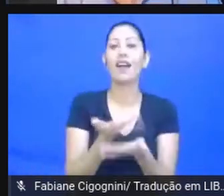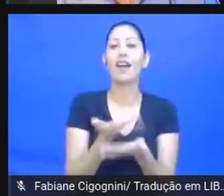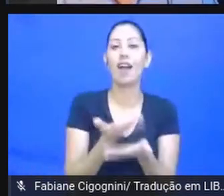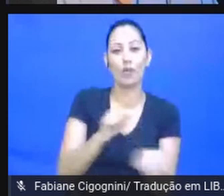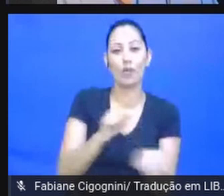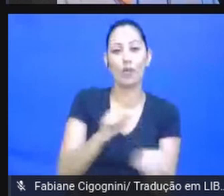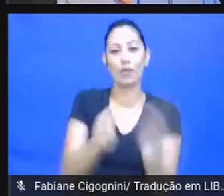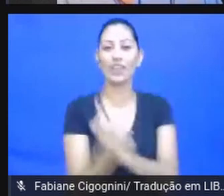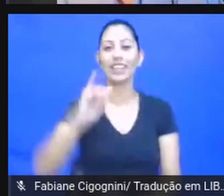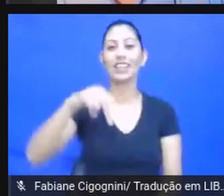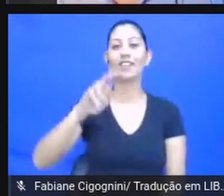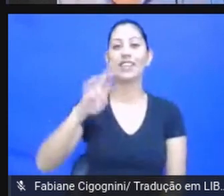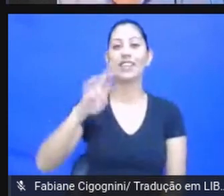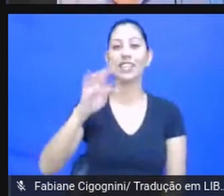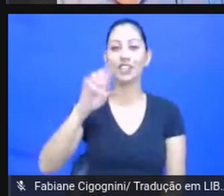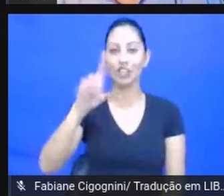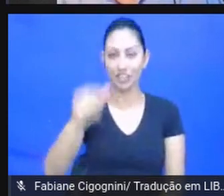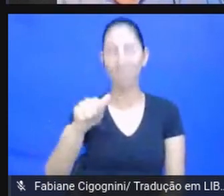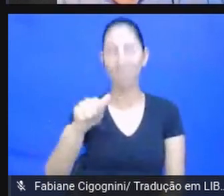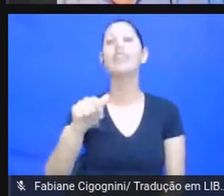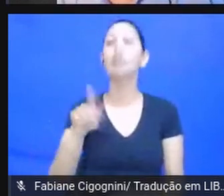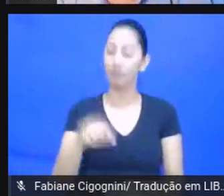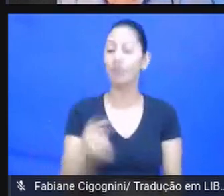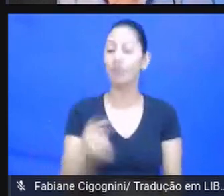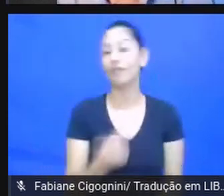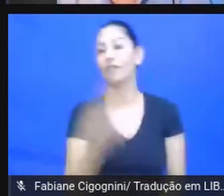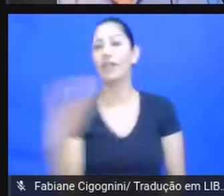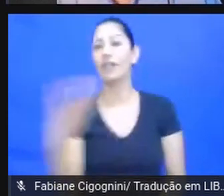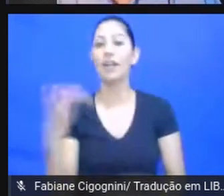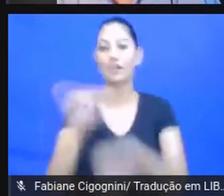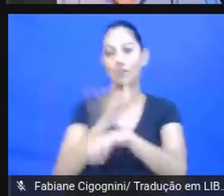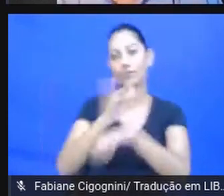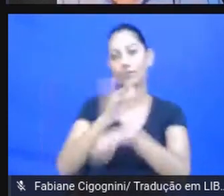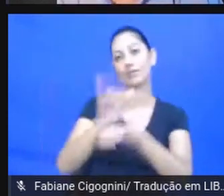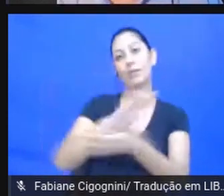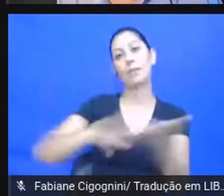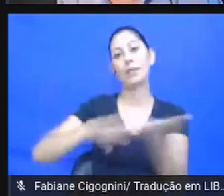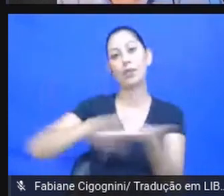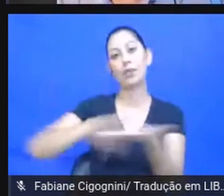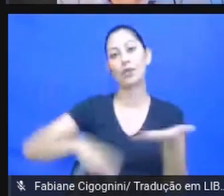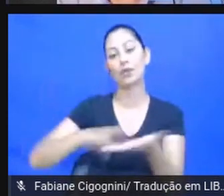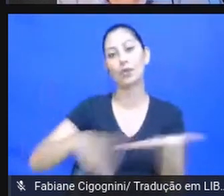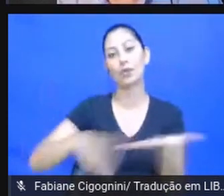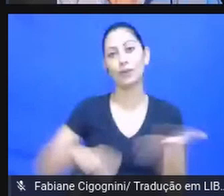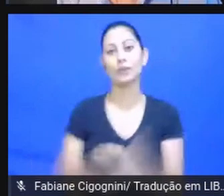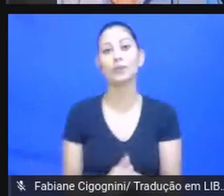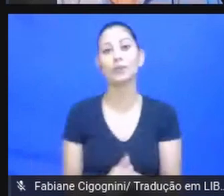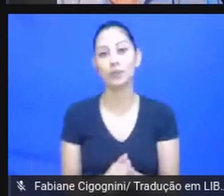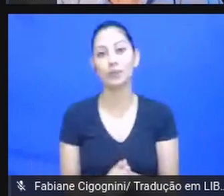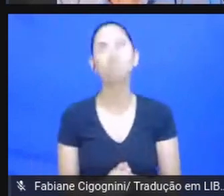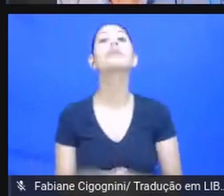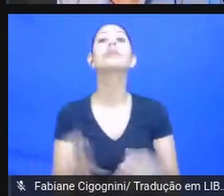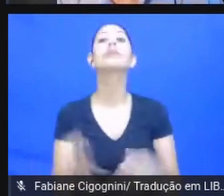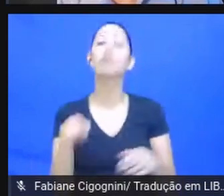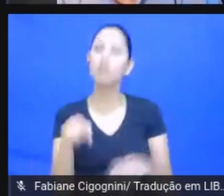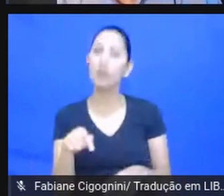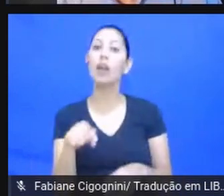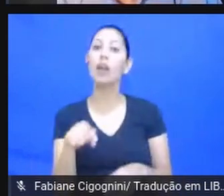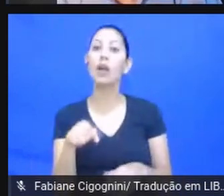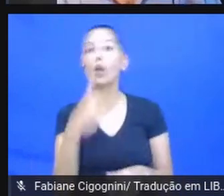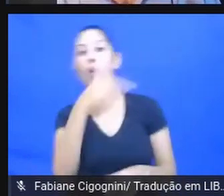muito. Também havia uma tendência muito forte, principalmente no ensino superior, do